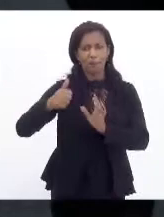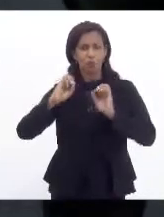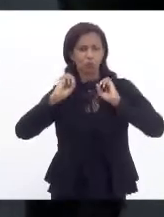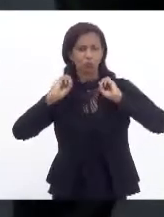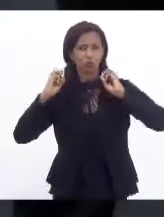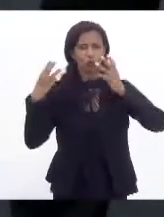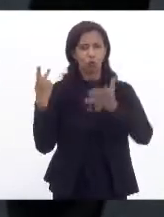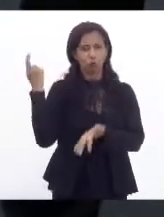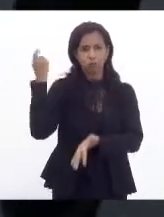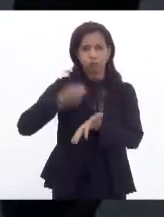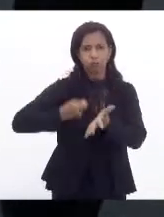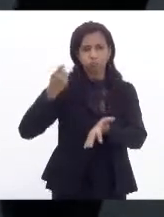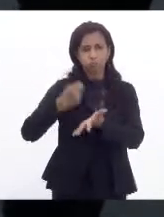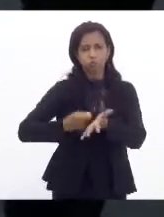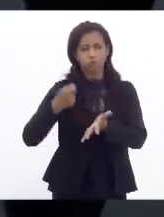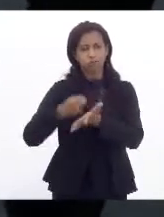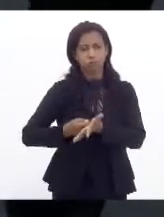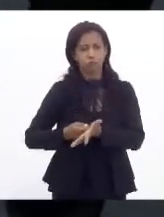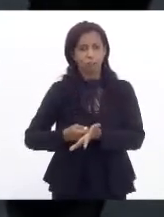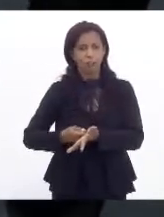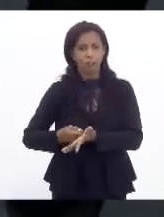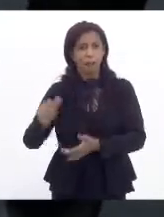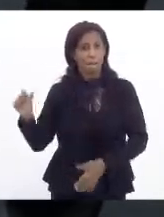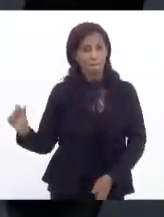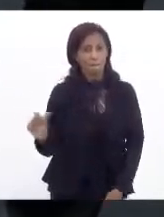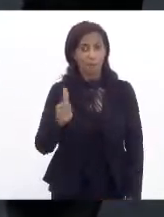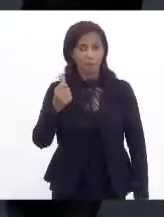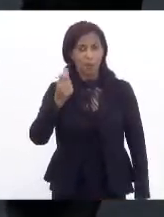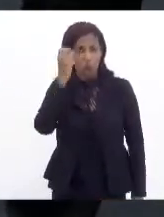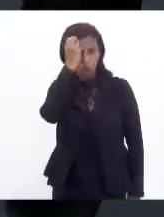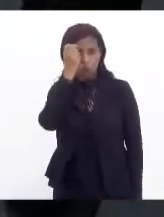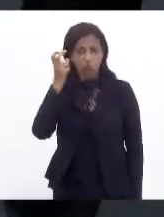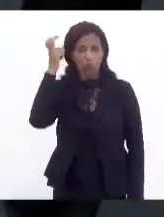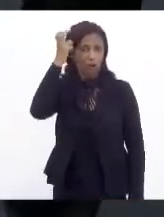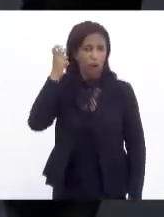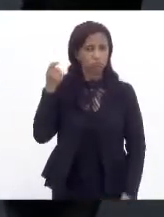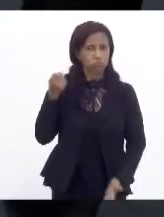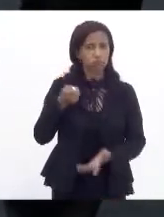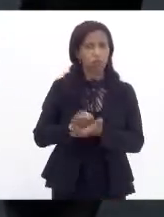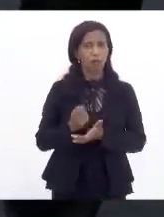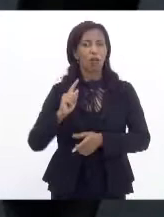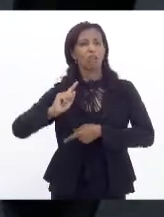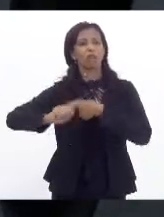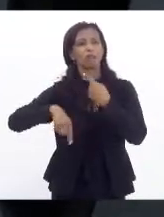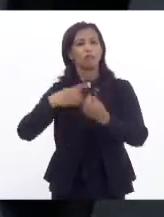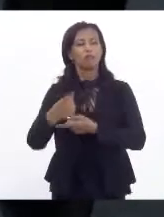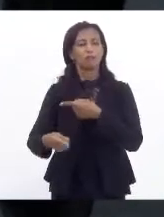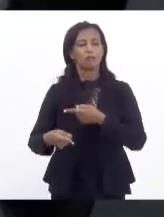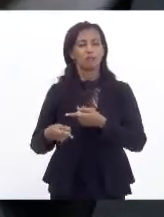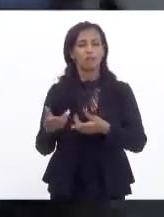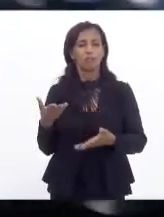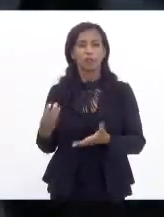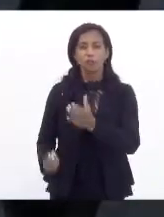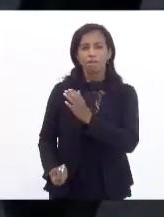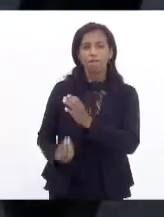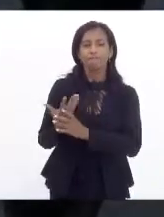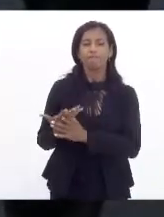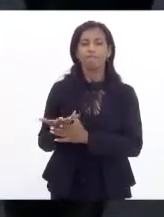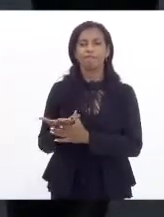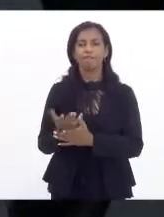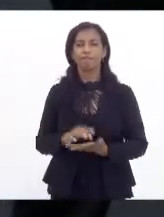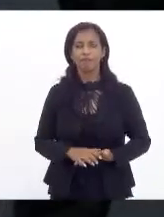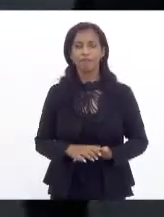de resistência à ditadura, primeiro ato de resistência cultural à ditadura, logo depois da sua implantação.